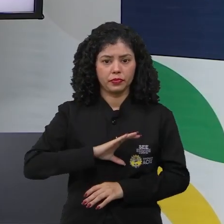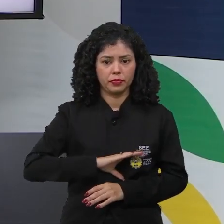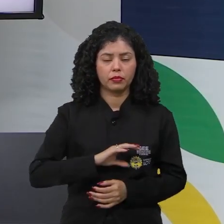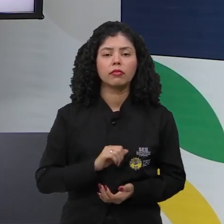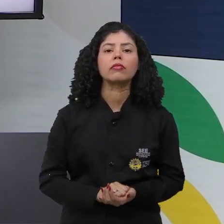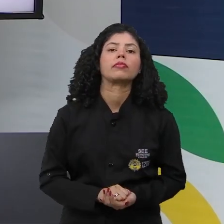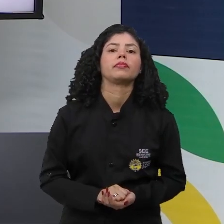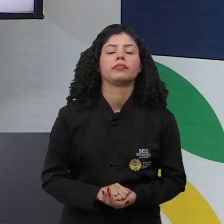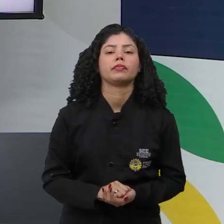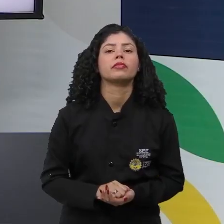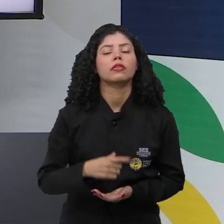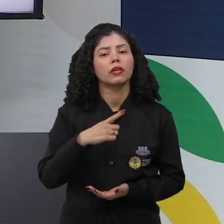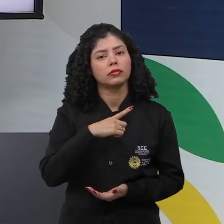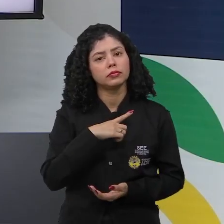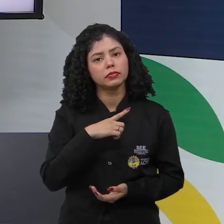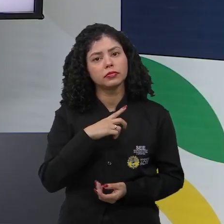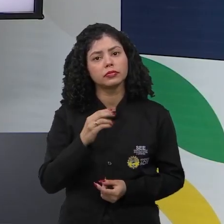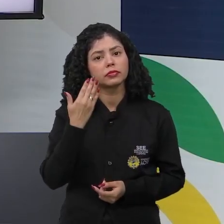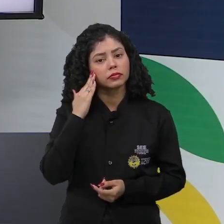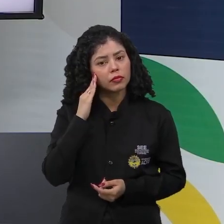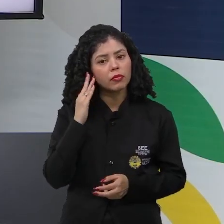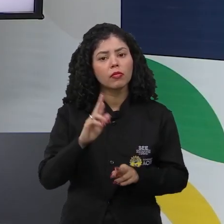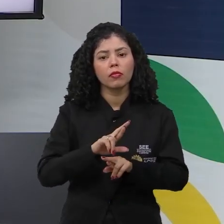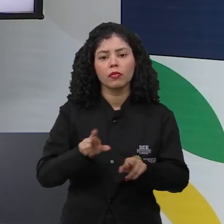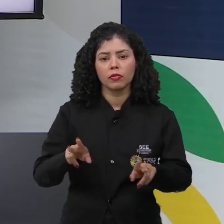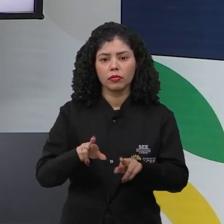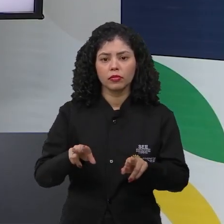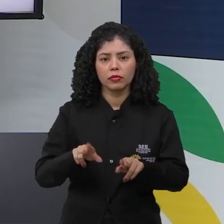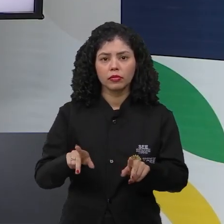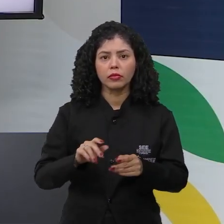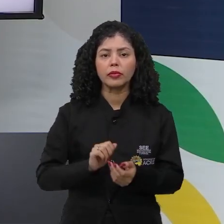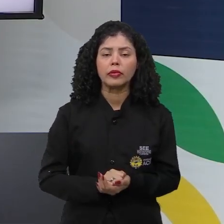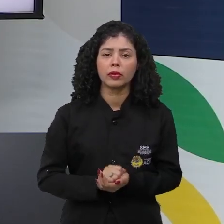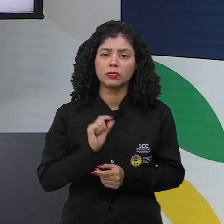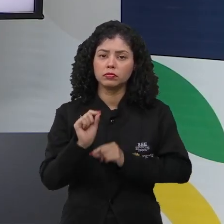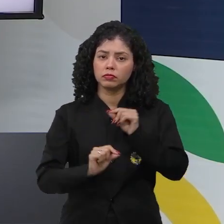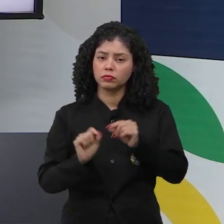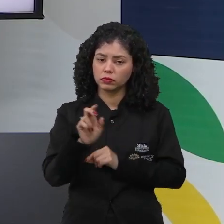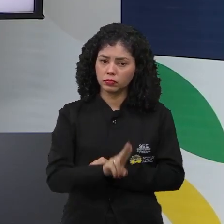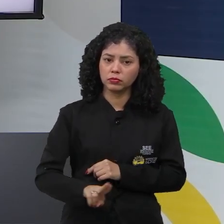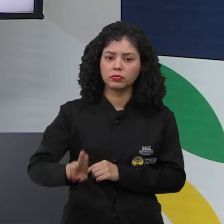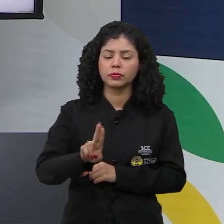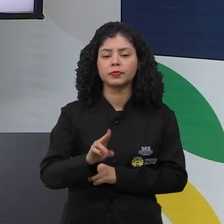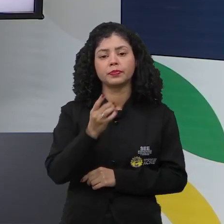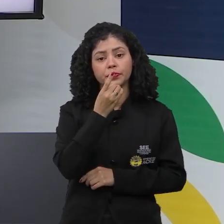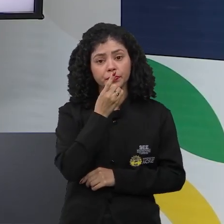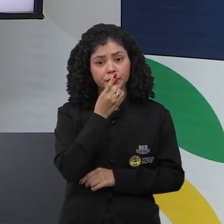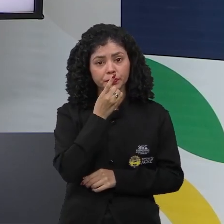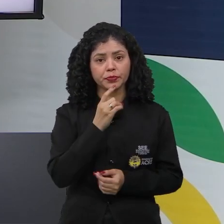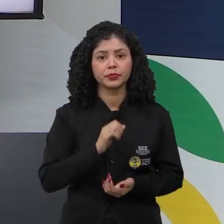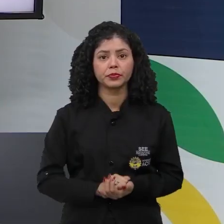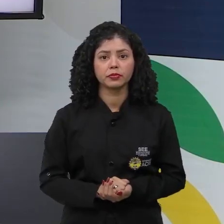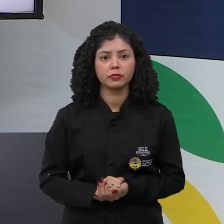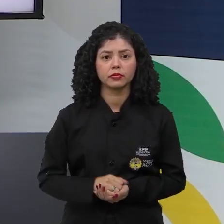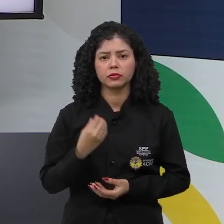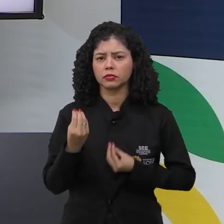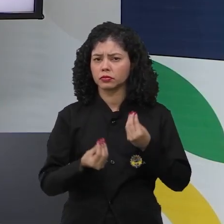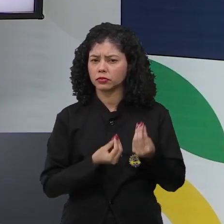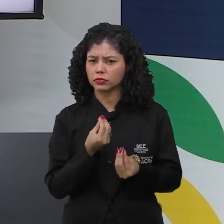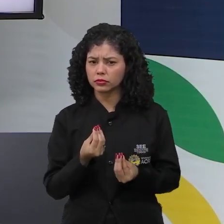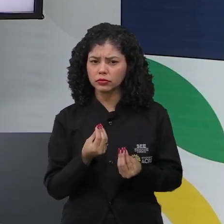Então, vocês vão compreender as diferenças, o que nós utilizamos no nosso dia a dia, tanto na